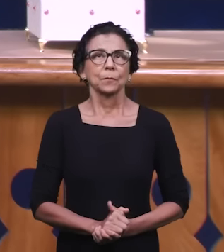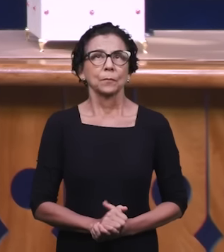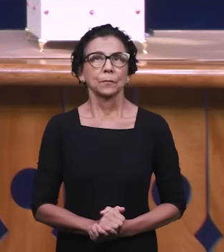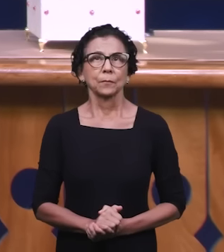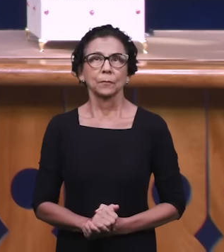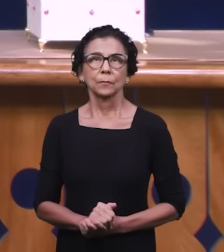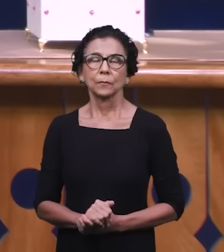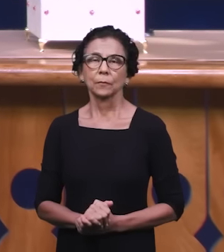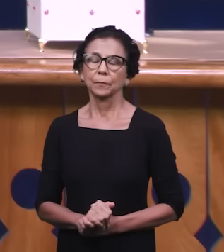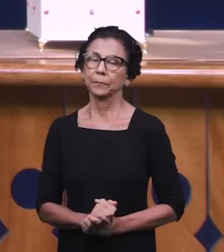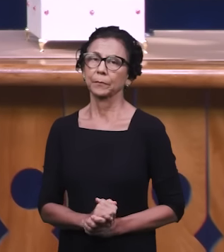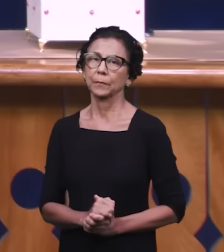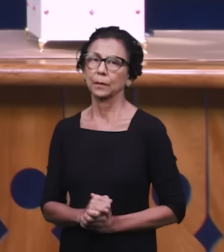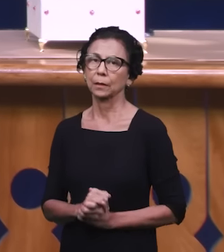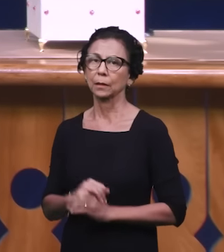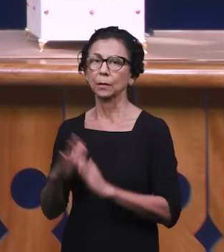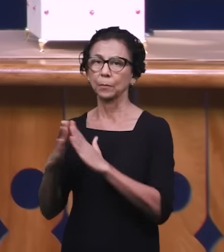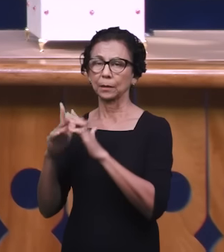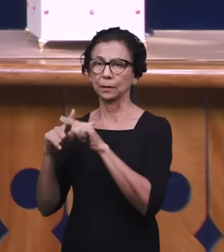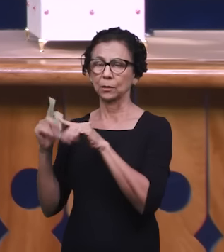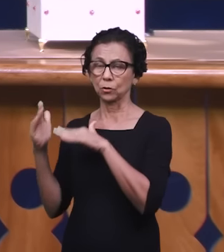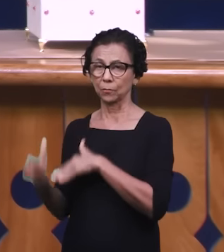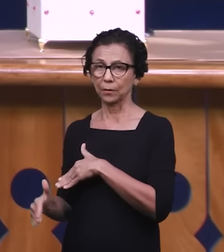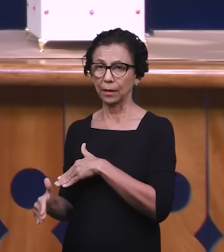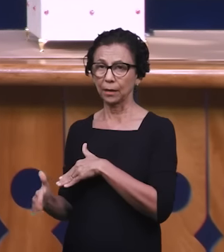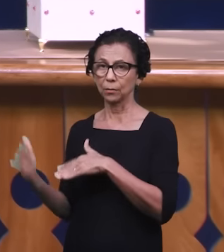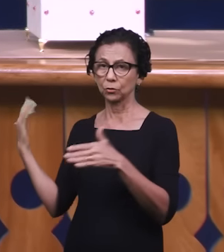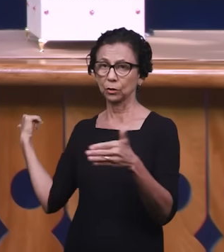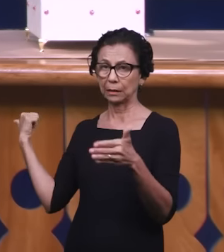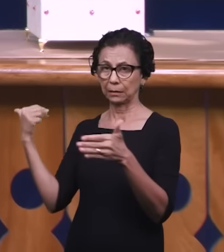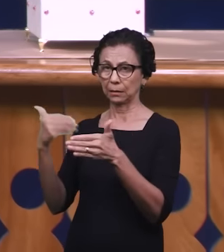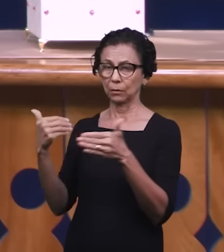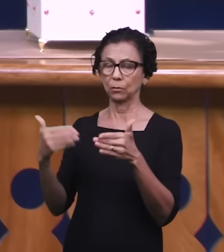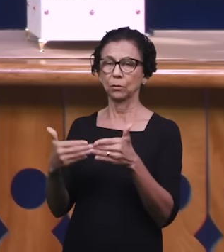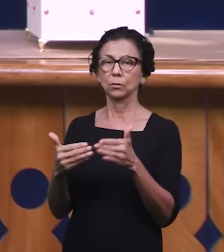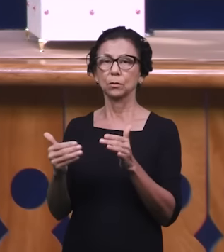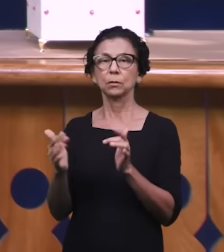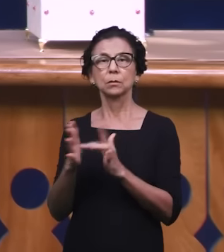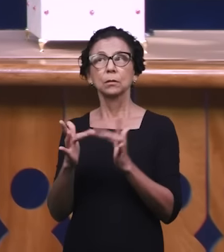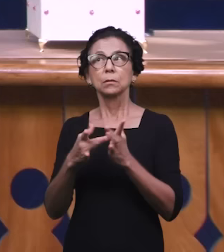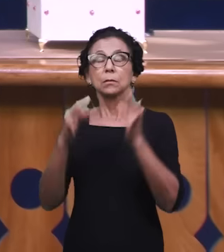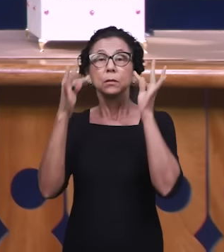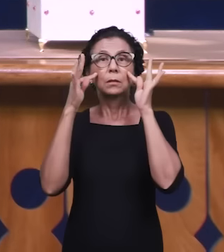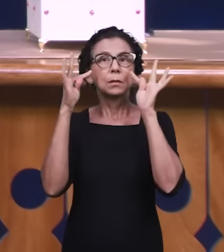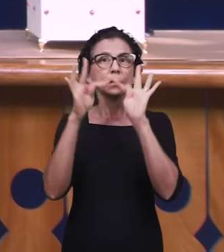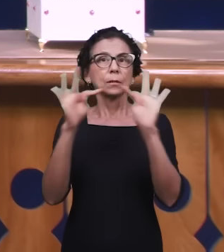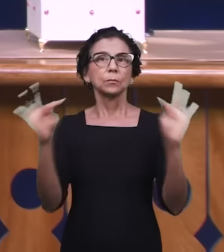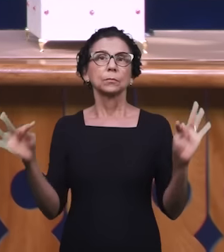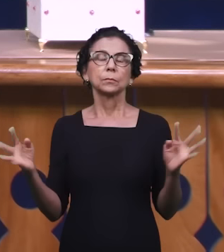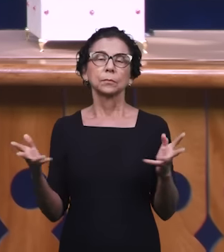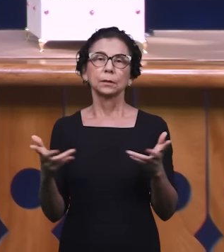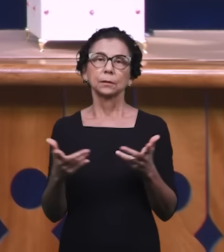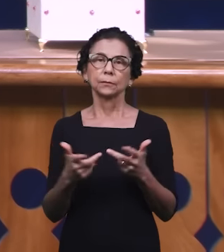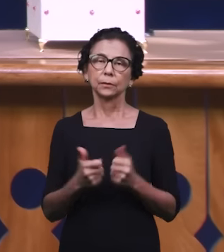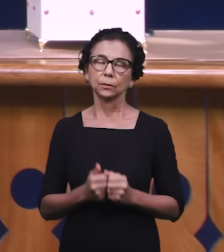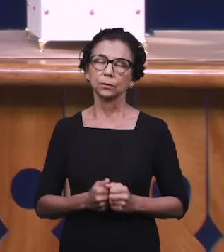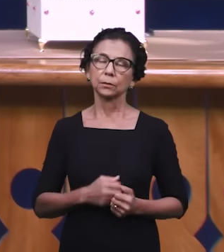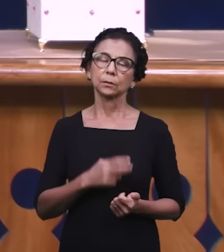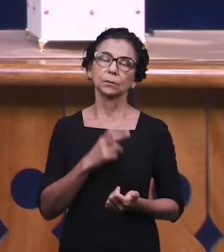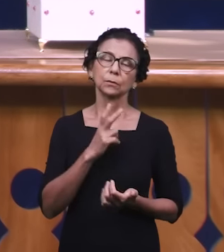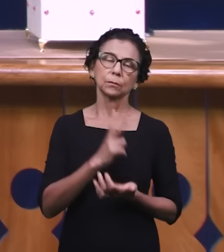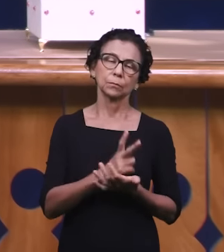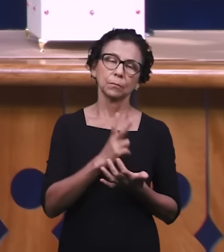foi algo extraordinário, porque na vida da igreja o testemunho de Jesus são as mesmas operações, as